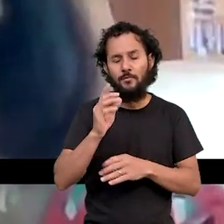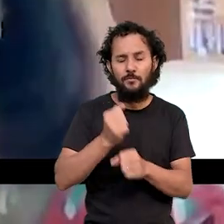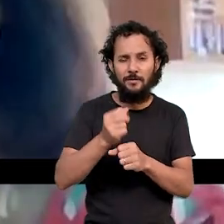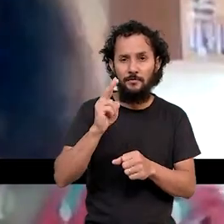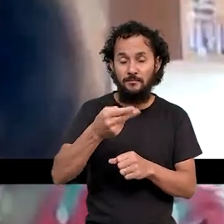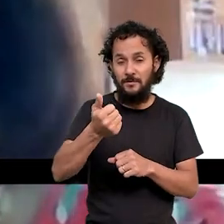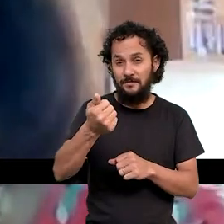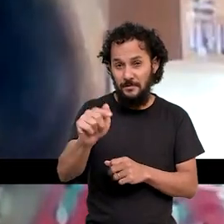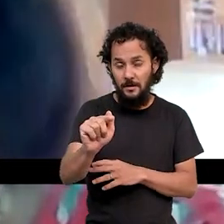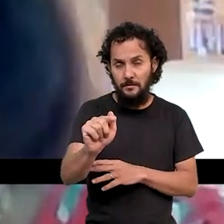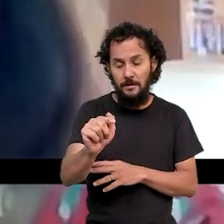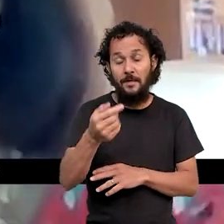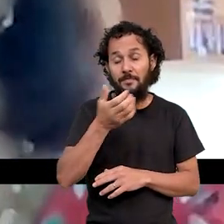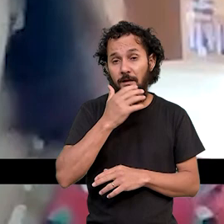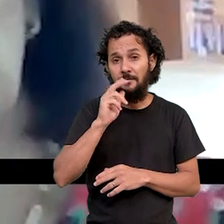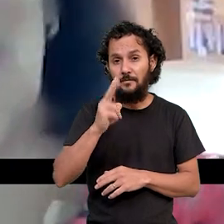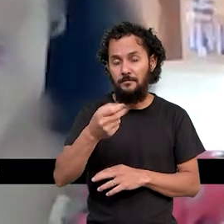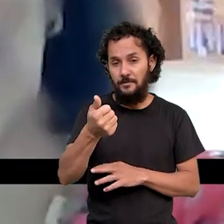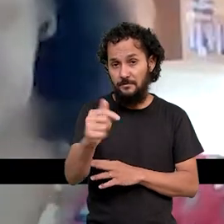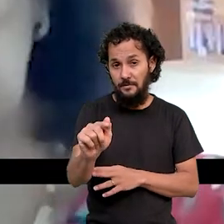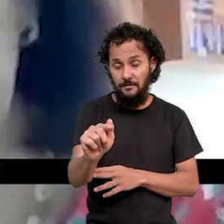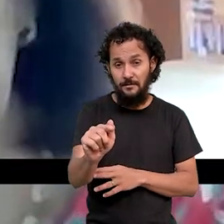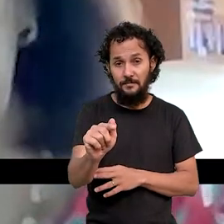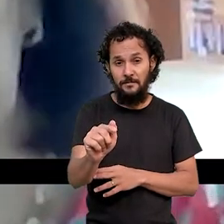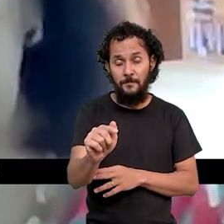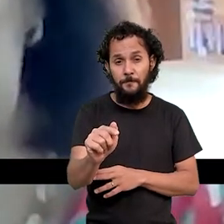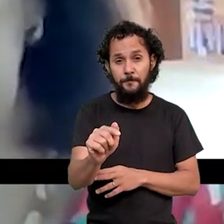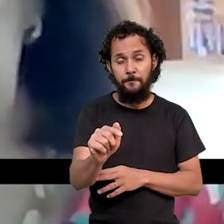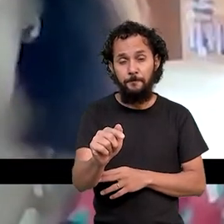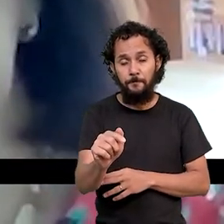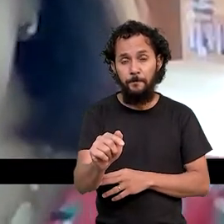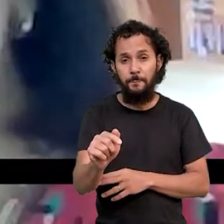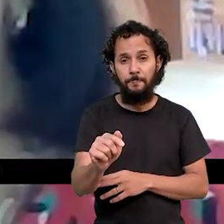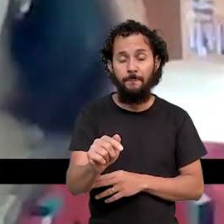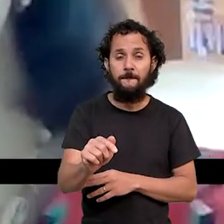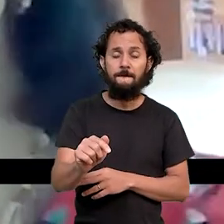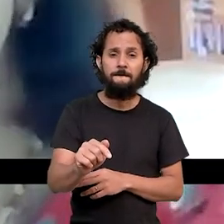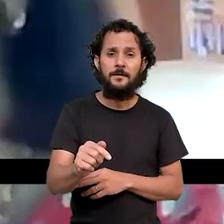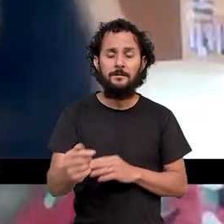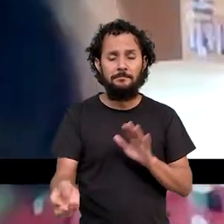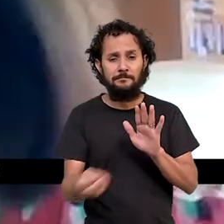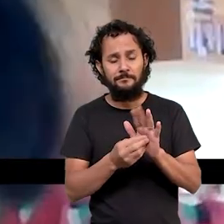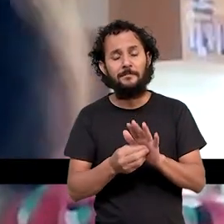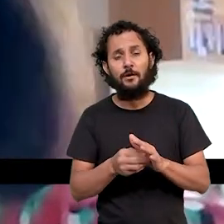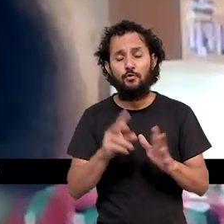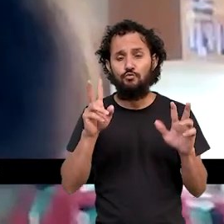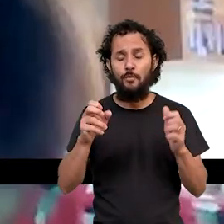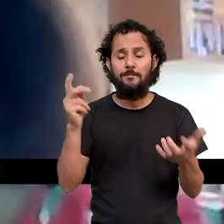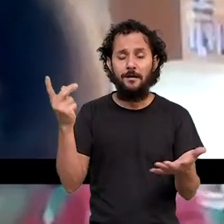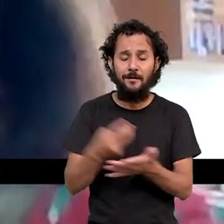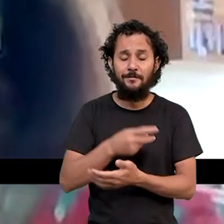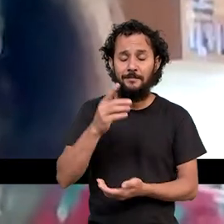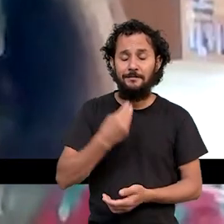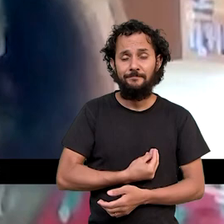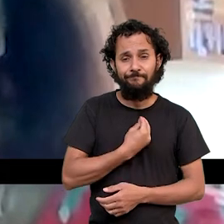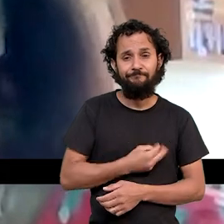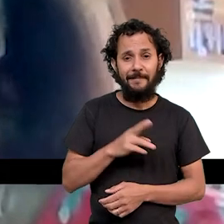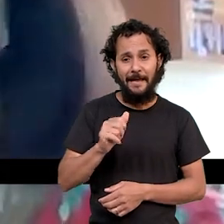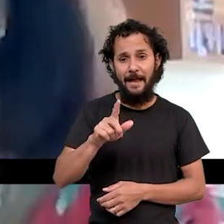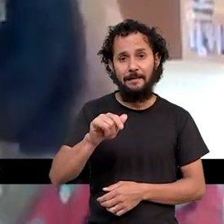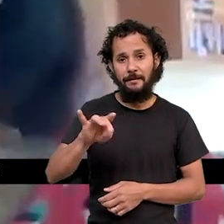em 2017, em dezembro de 2017. Ele faz parte da realidade da educação